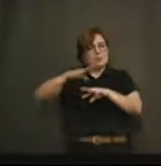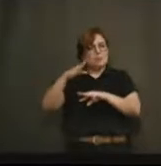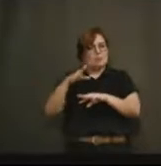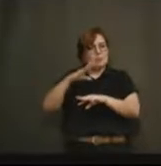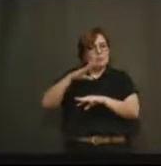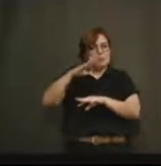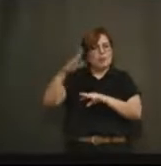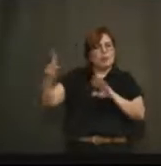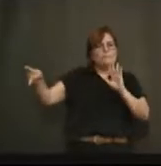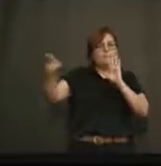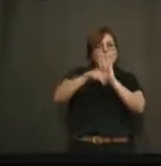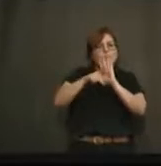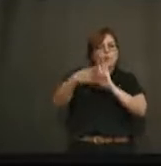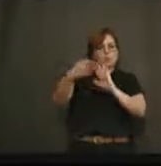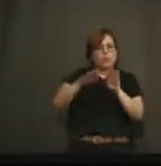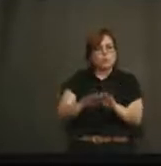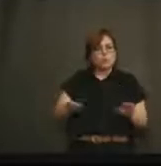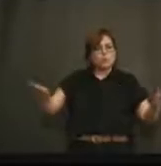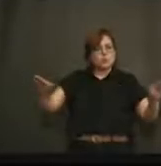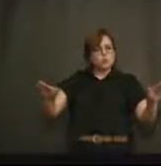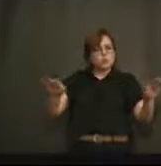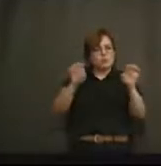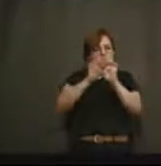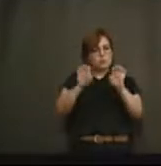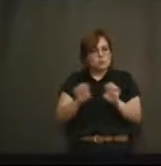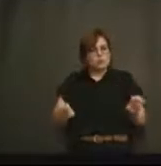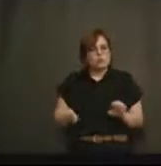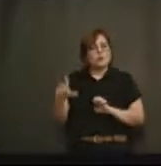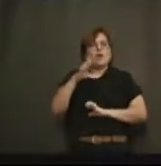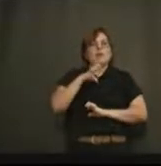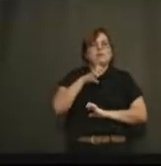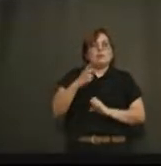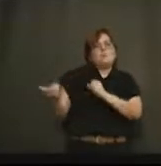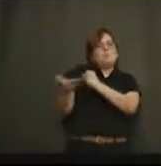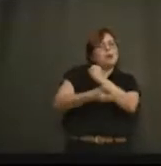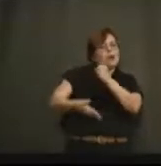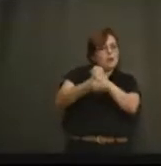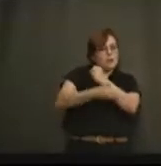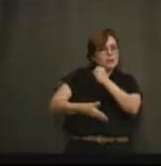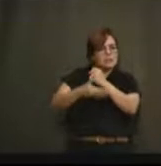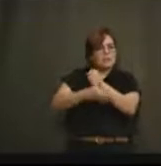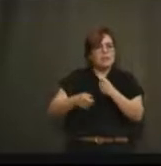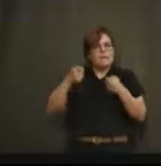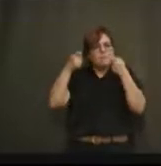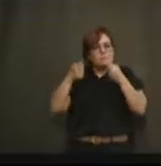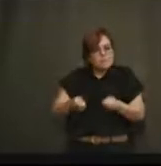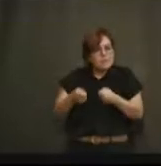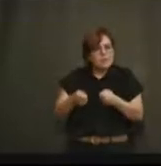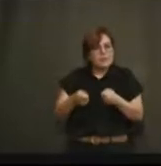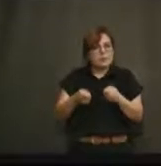estabilidade estrutural. Tá? A maior parte, no sentido bem preciso, a